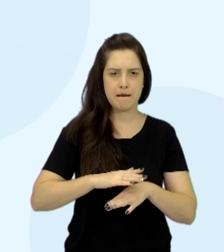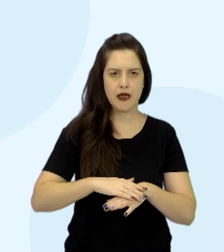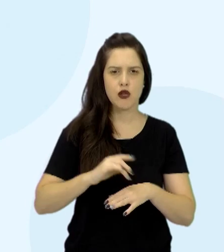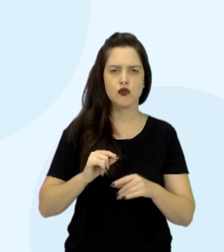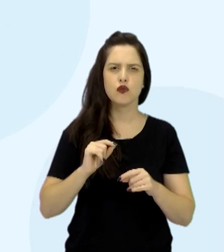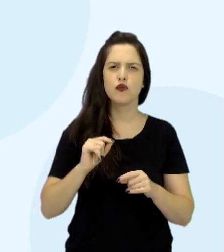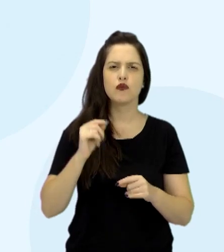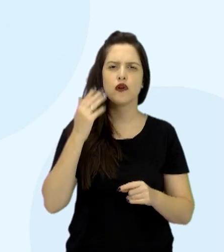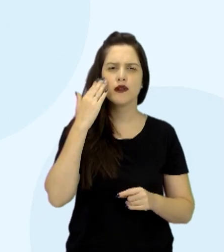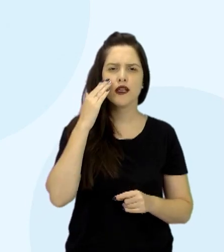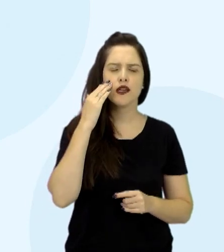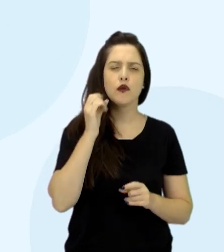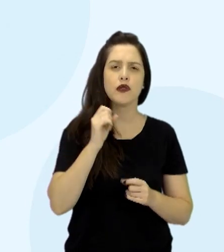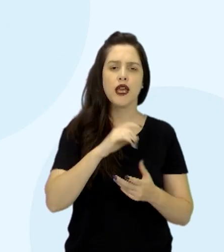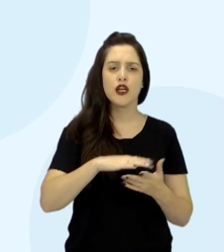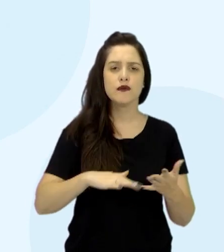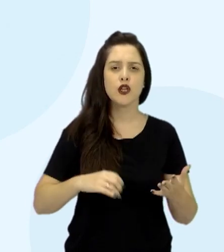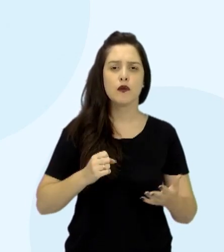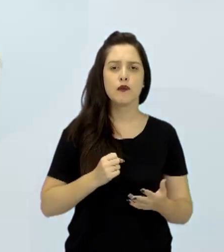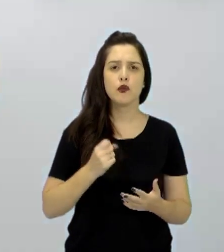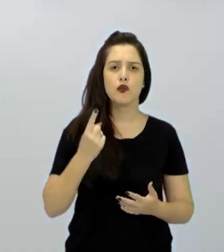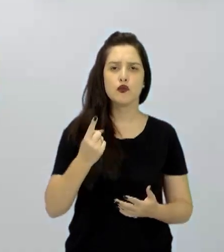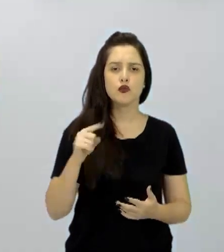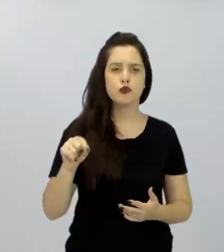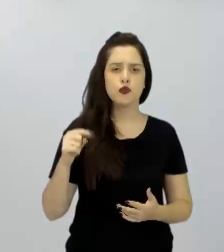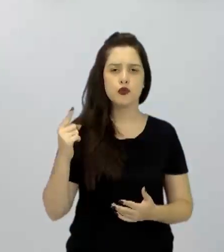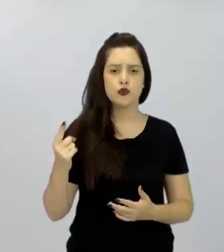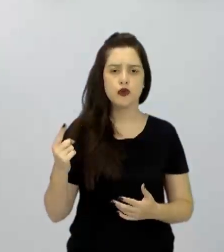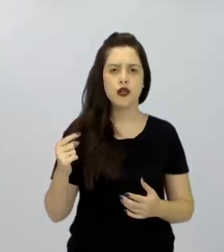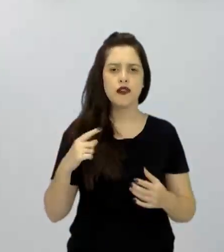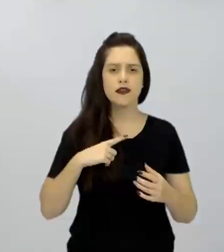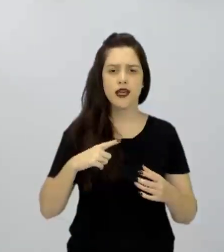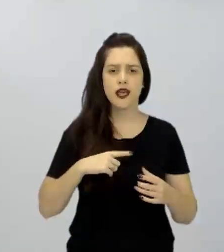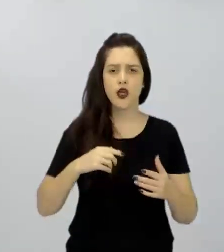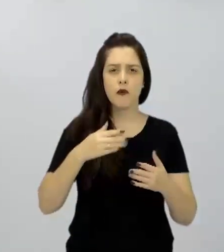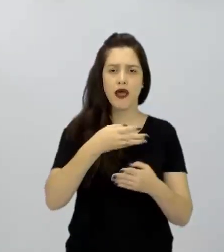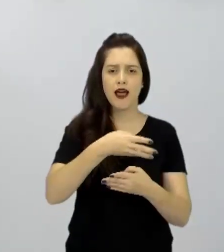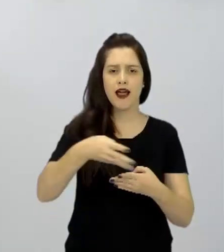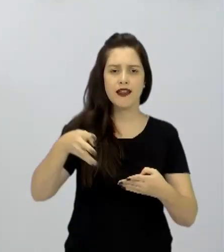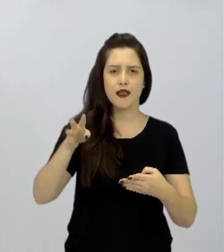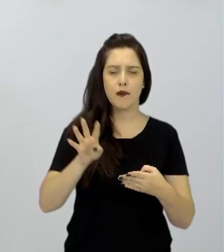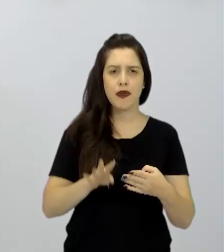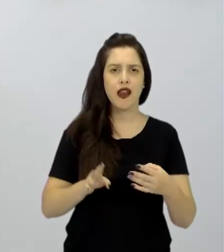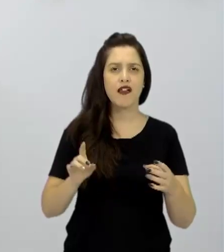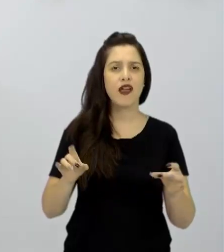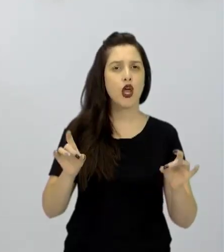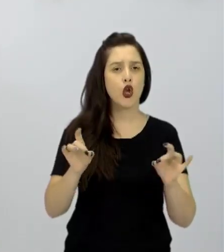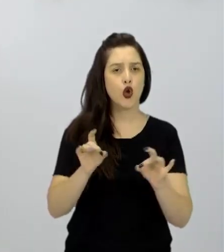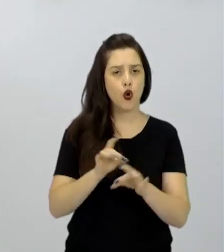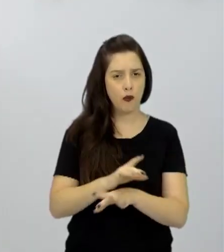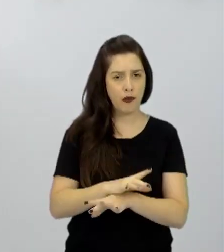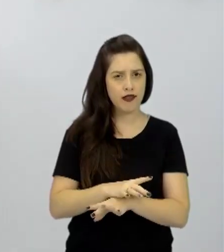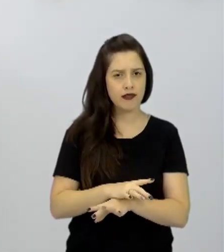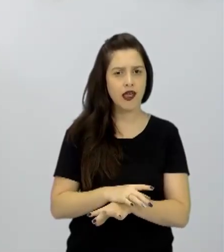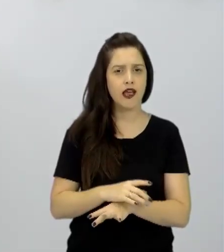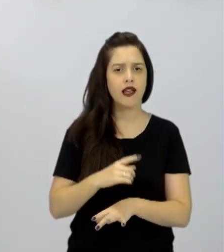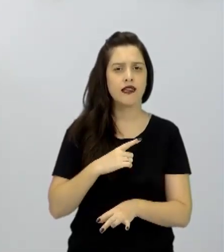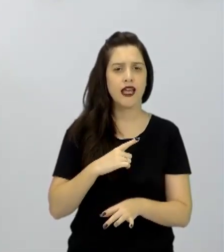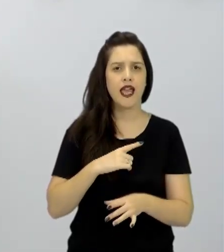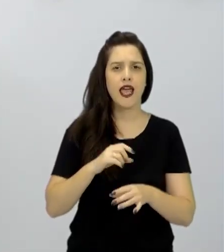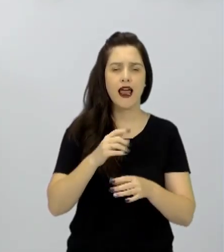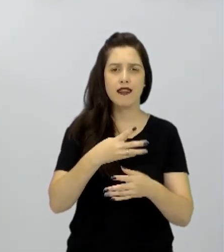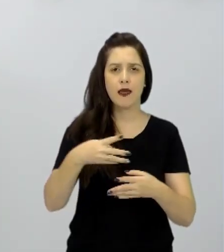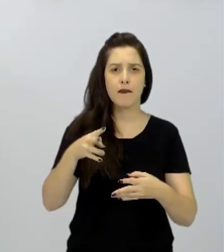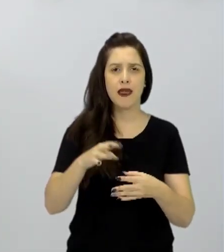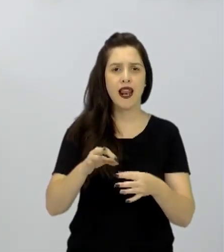vão ver que essa atividade 1.1 é um quadro, uma tabela que vocês vão completar. Aqui eu não vou fazer a tabela inteira,